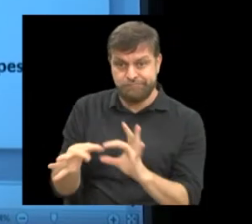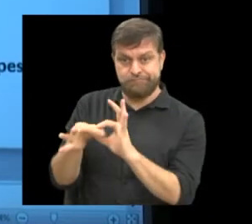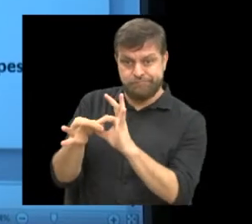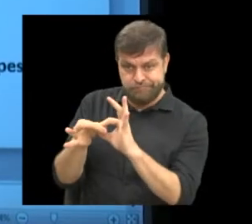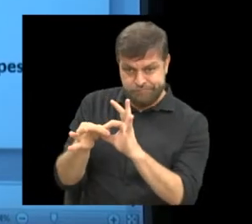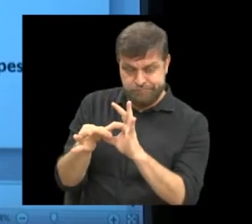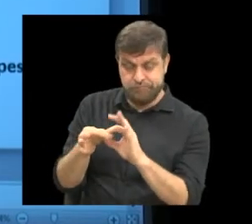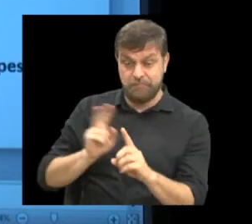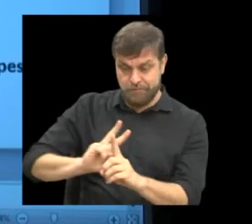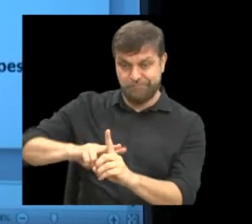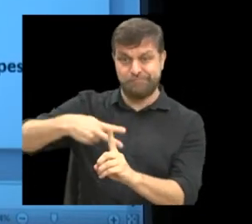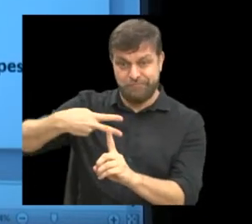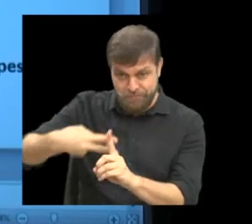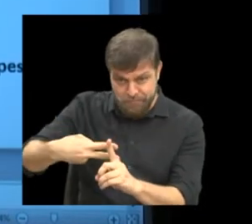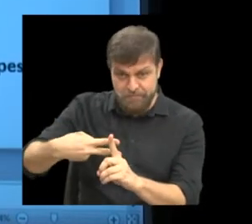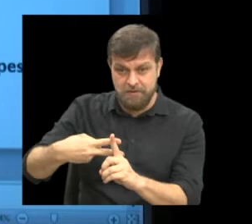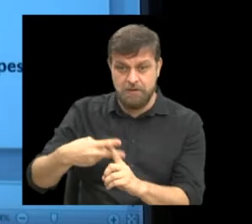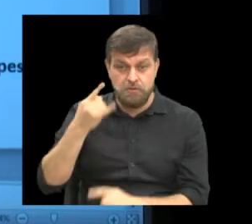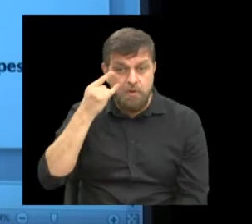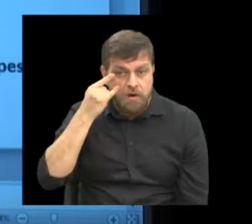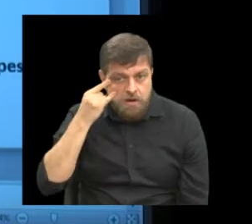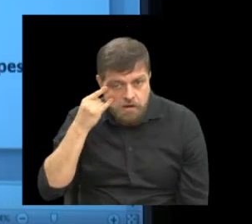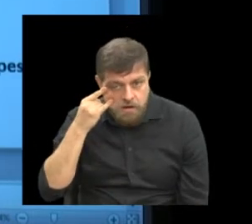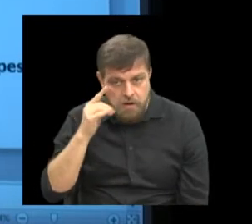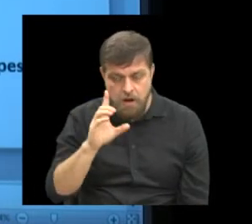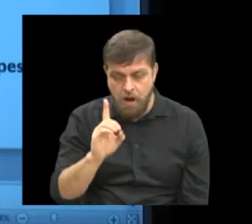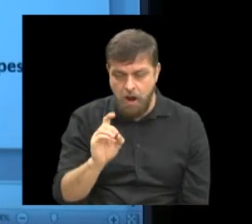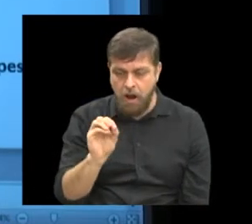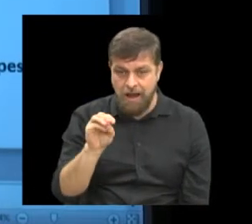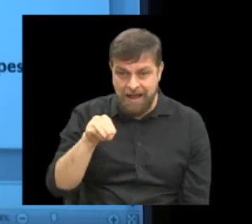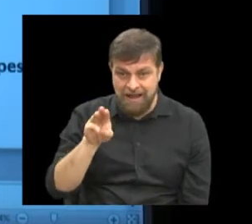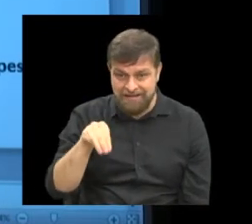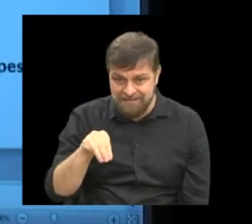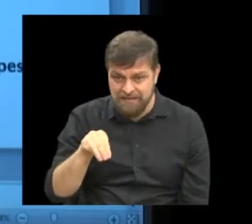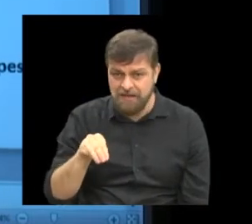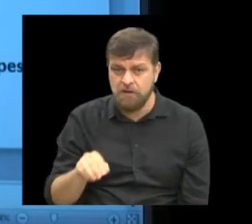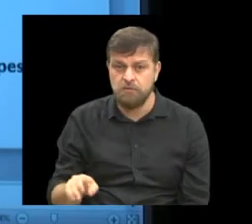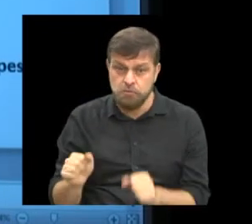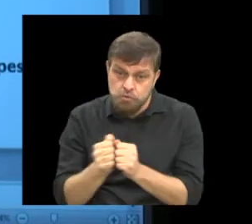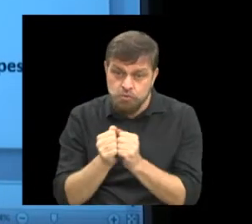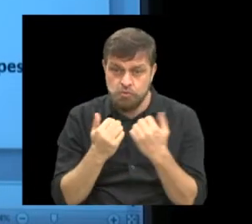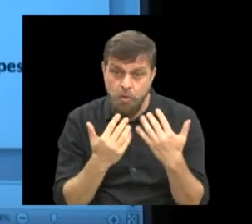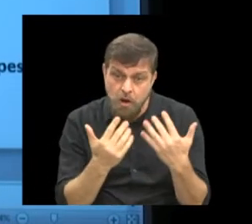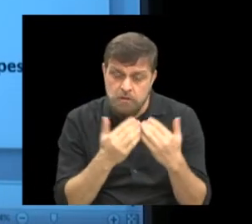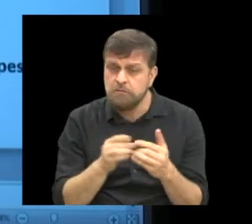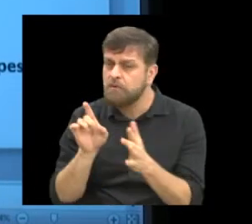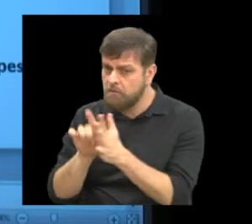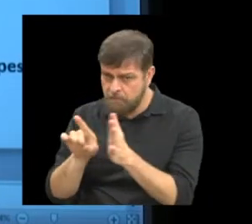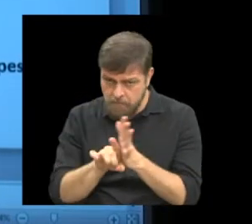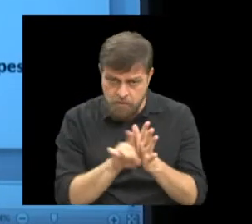ao autismo, e tantas outras também. Alguém gostaria de fazer alguma pergunta?